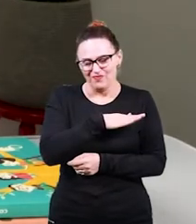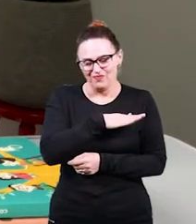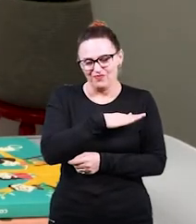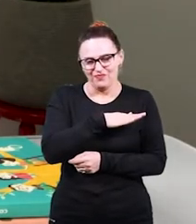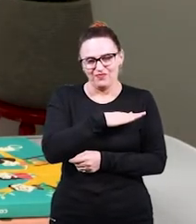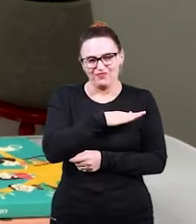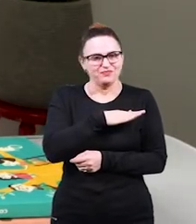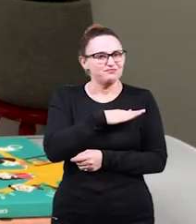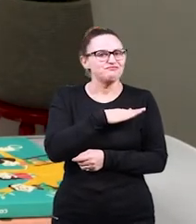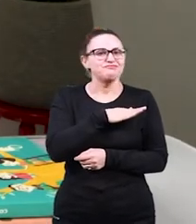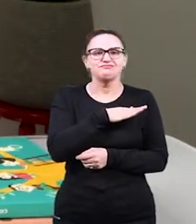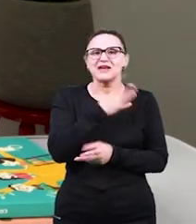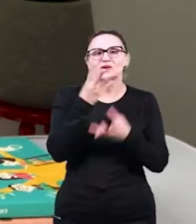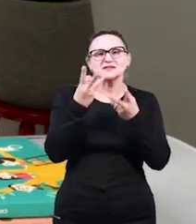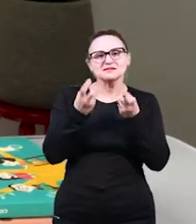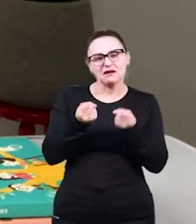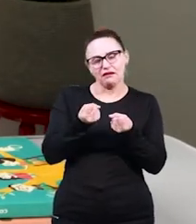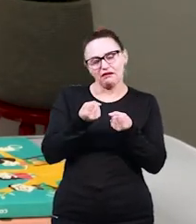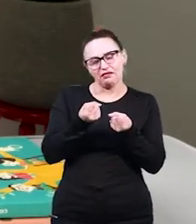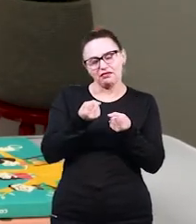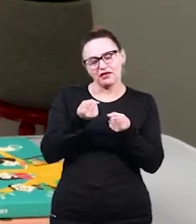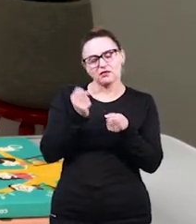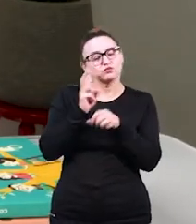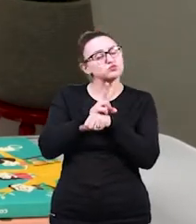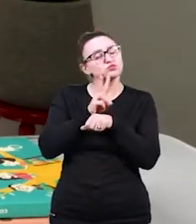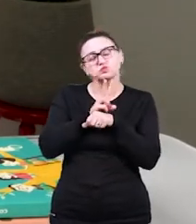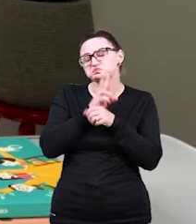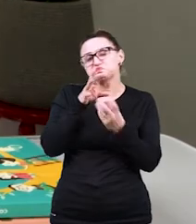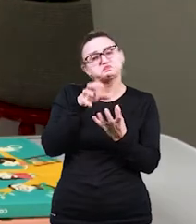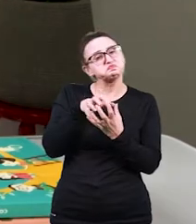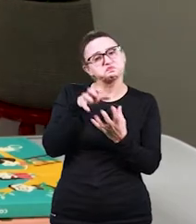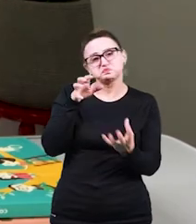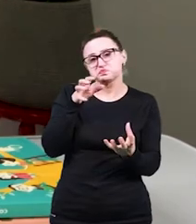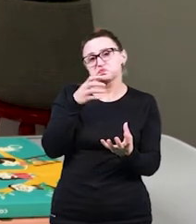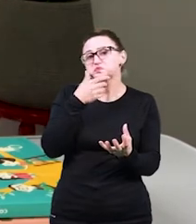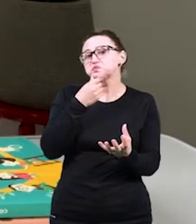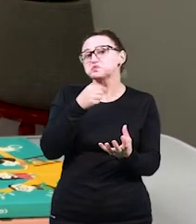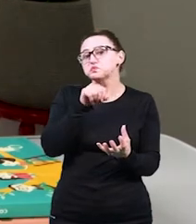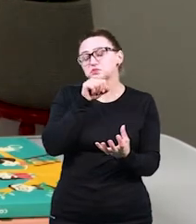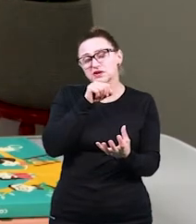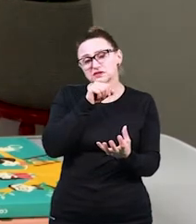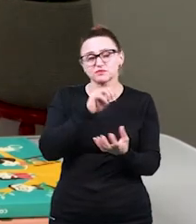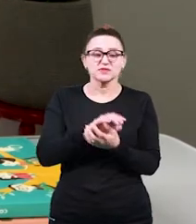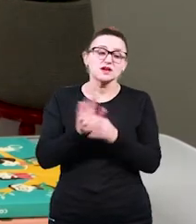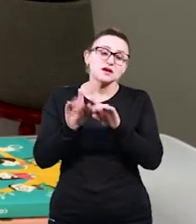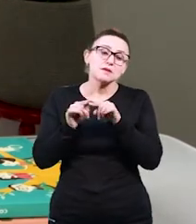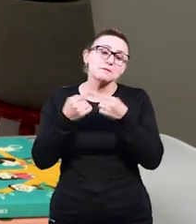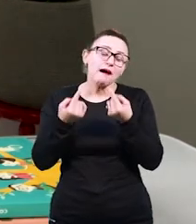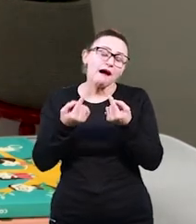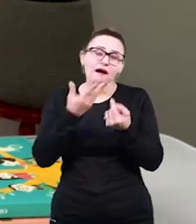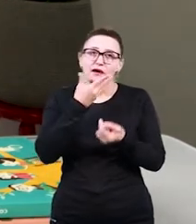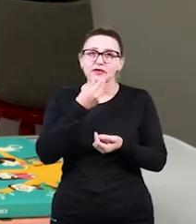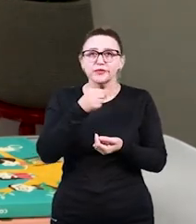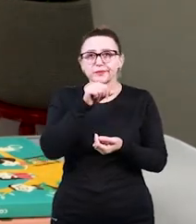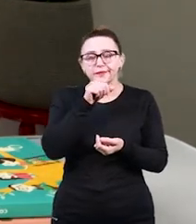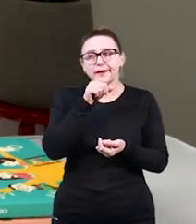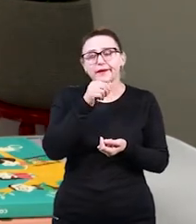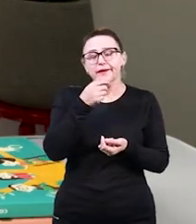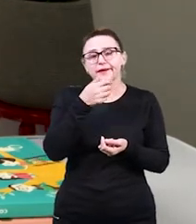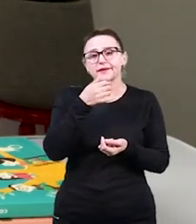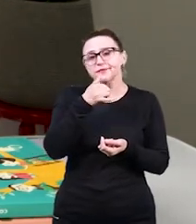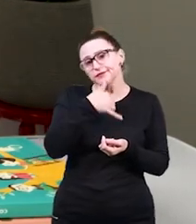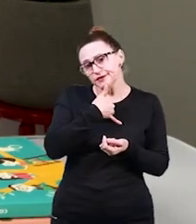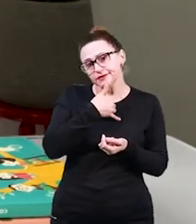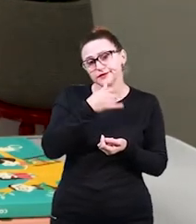trata muito mal o seu pai já idoso, até que esse pai, por fim, decide ir para um asilo. E